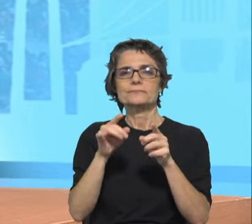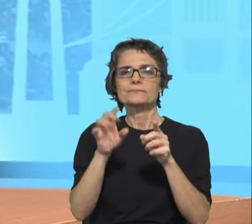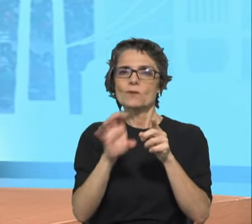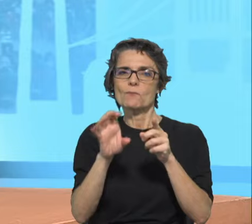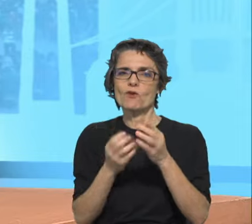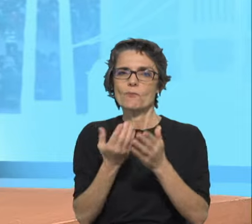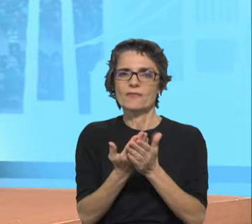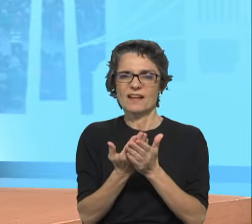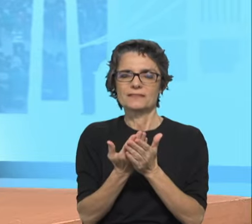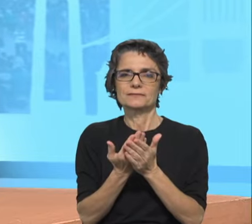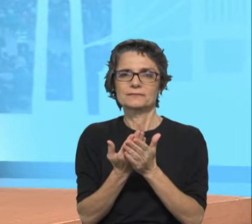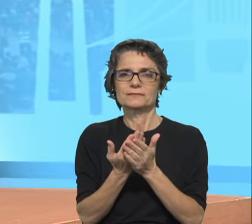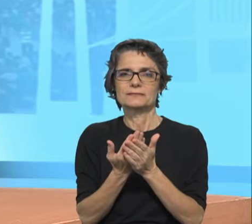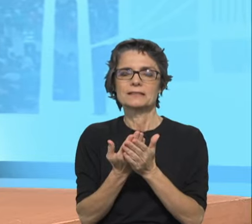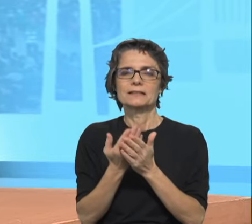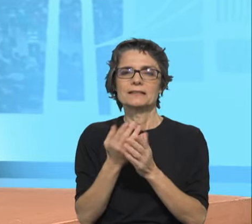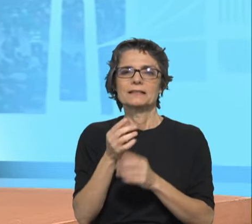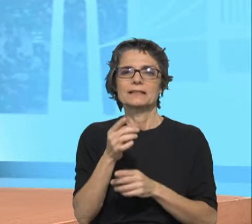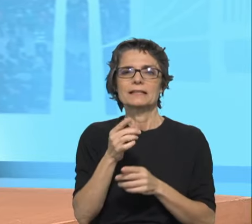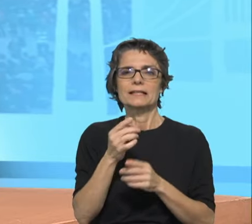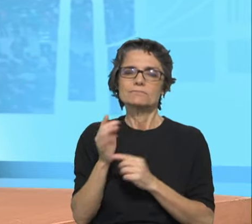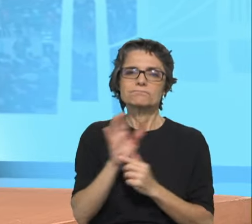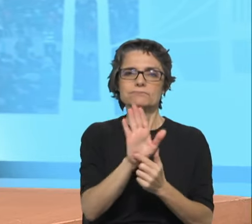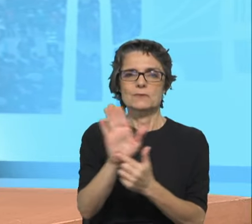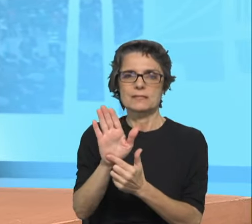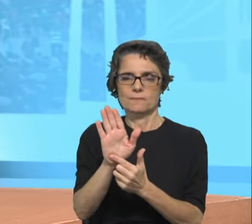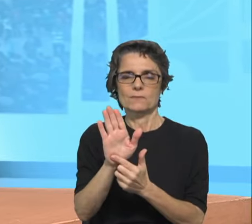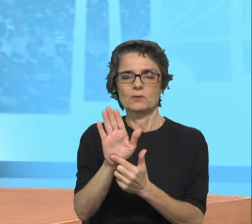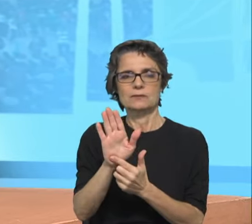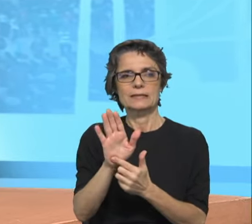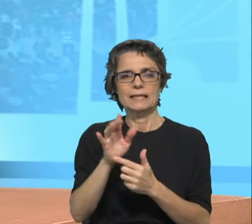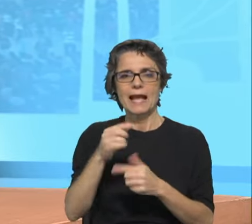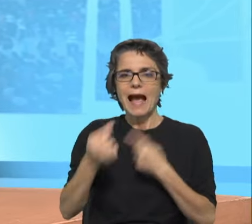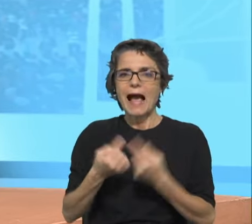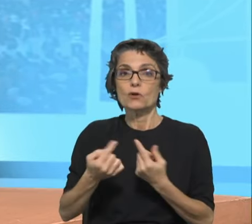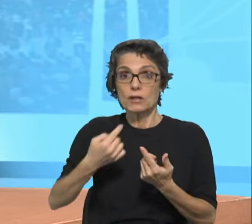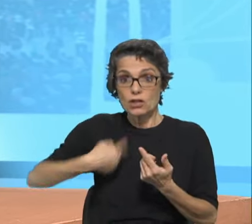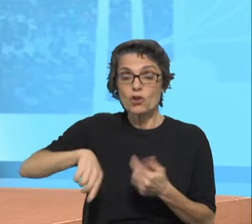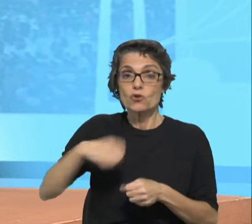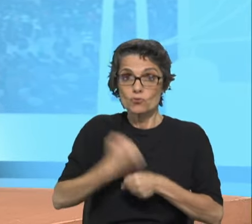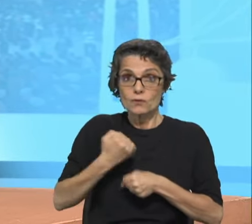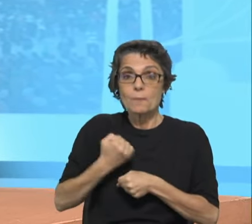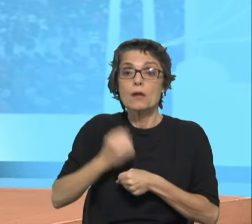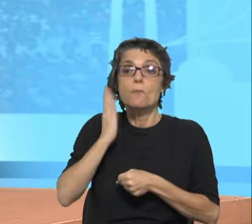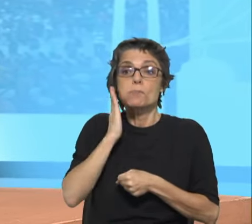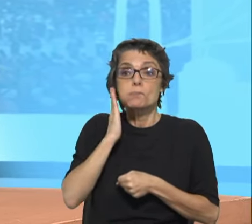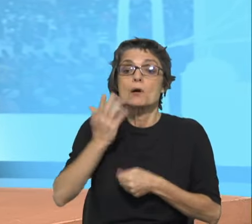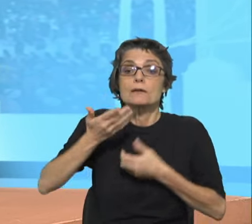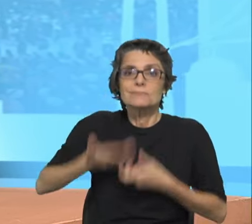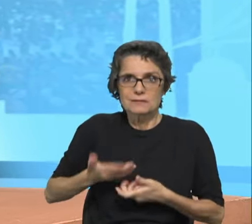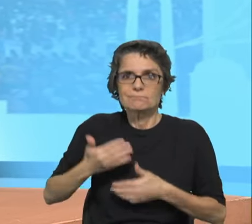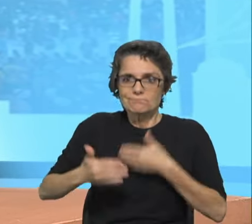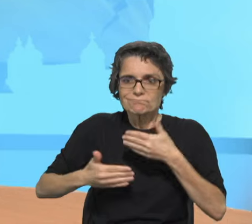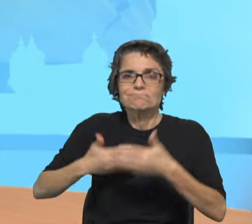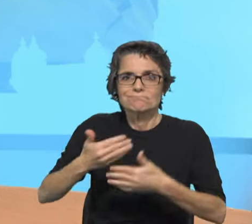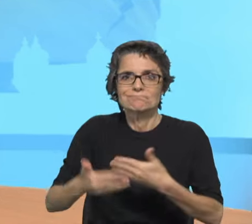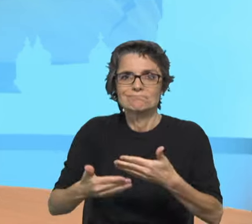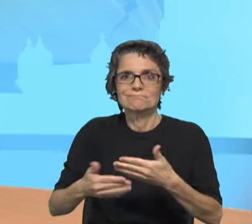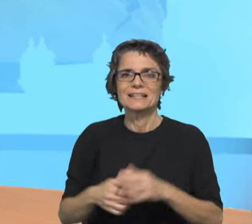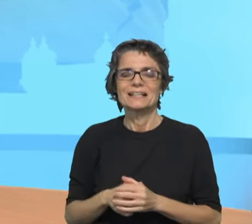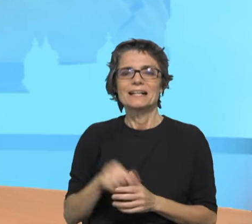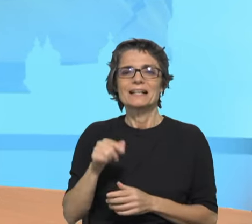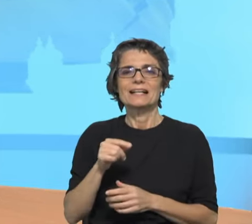forma que nos põe a caminho, que mostra que está a ser feito, que estamos fazendo, construindo em conjunto. E sim,